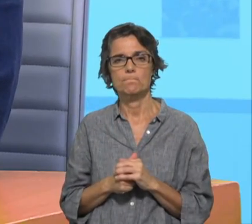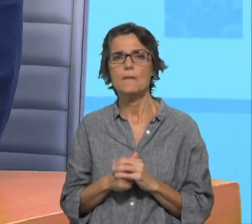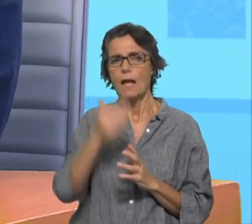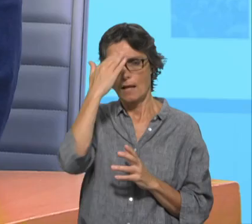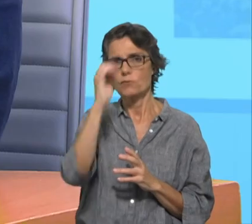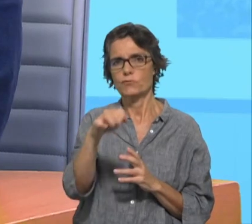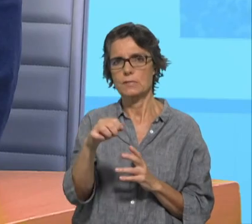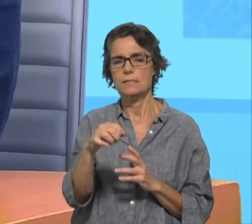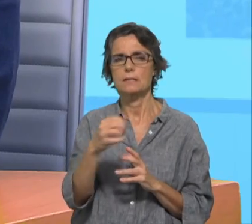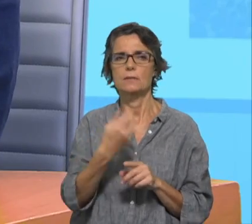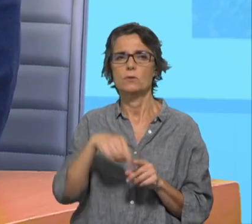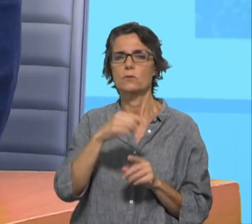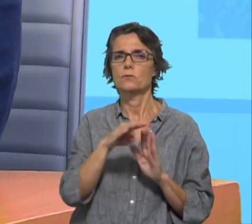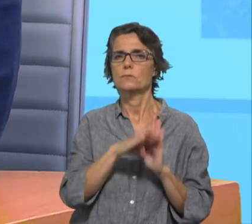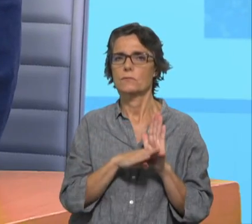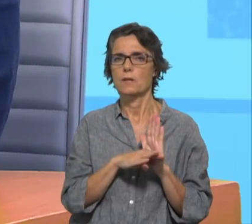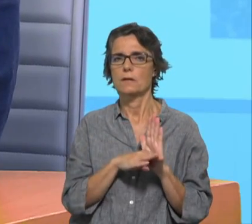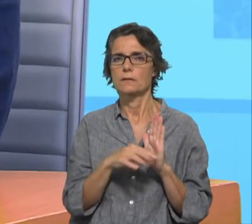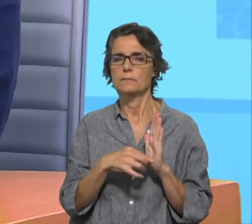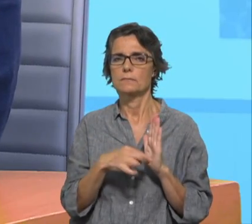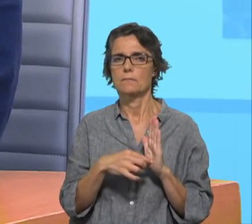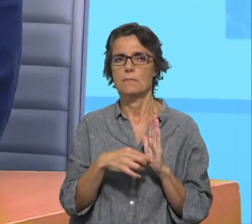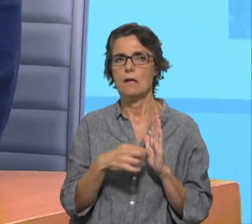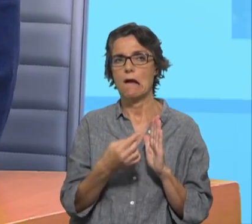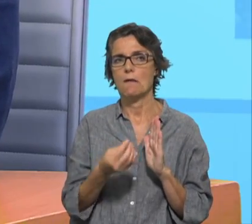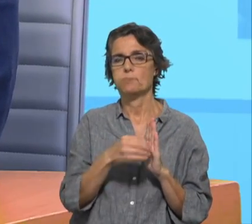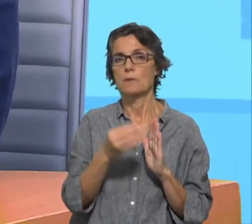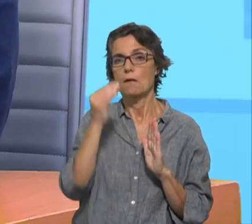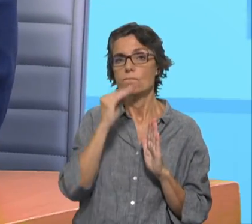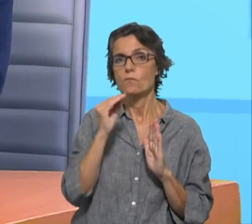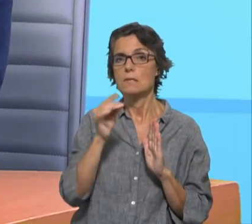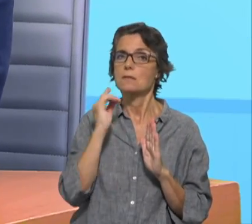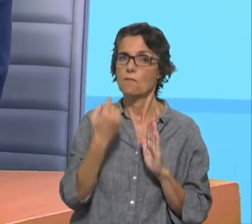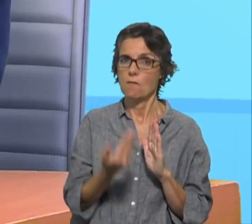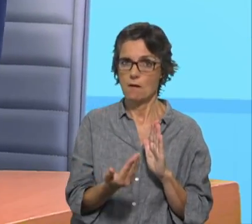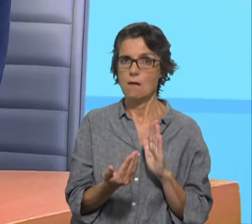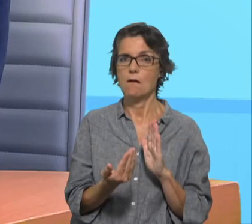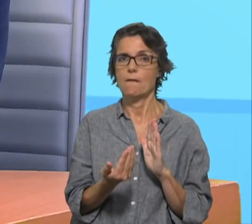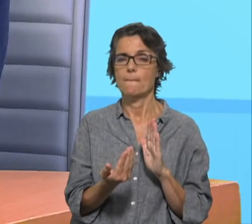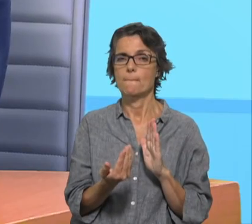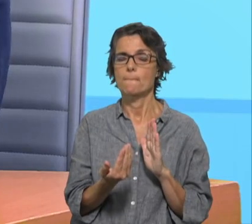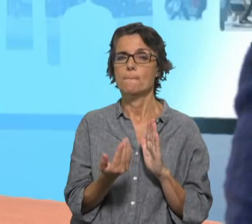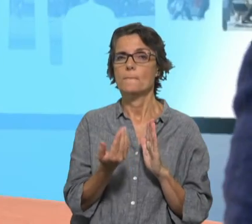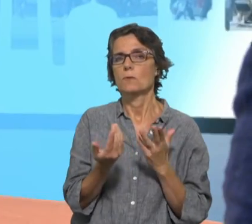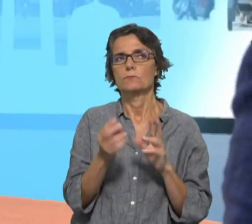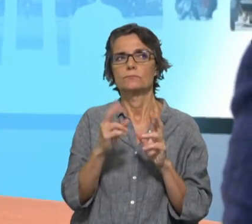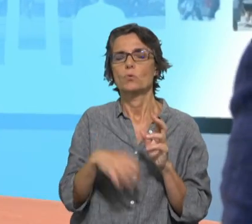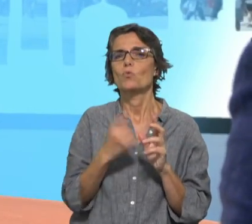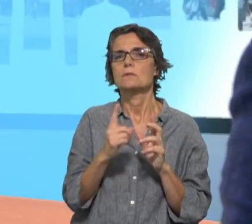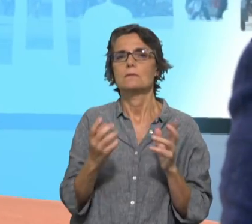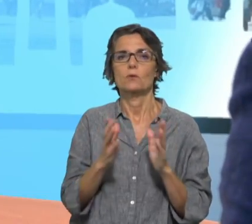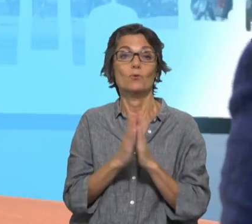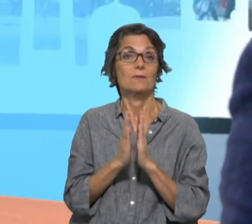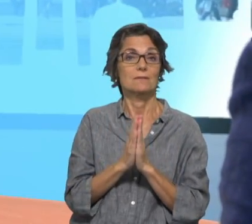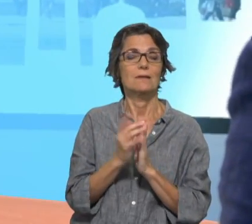a partilha de uma formação importante sobre a própria Eucaristia, mas depois